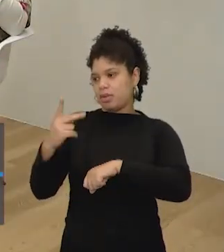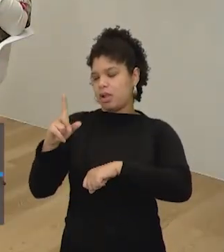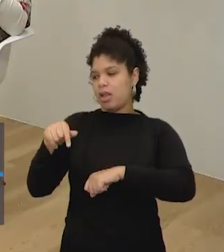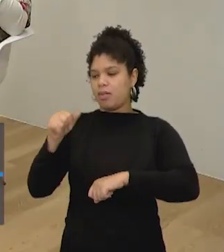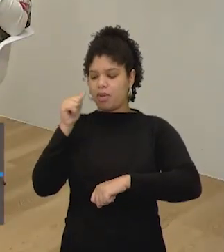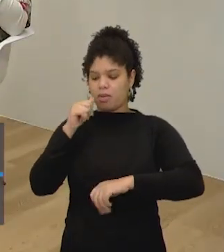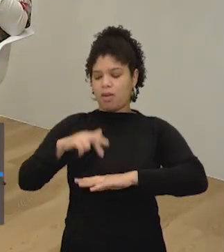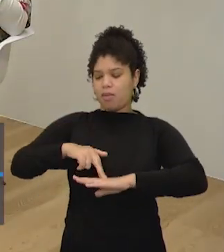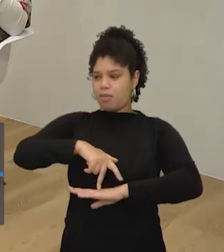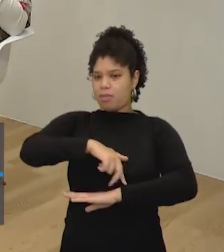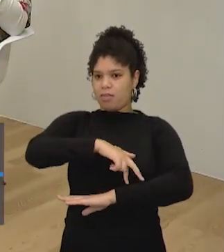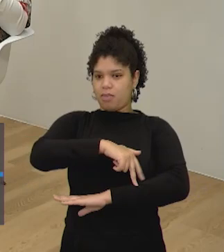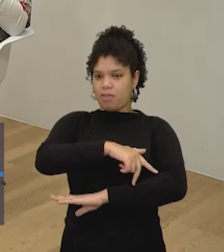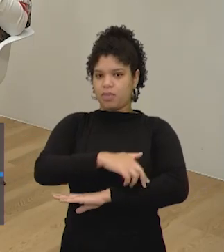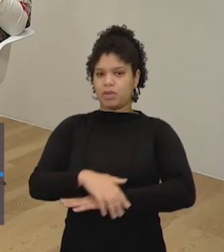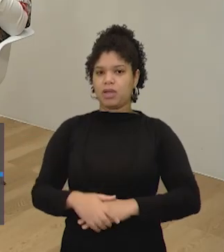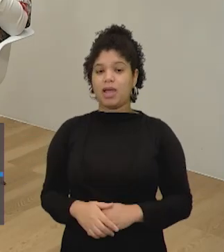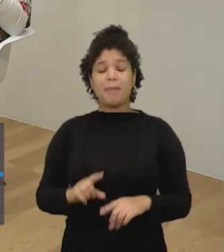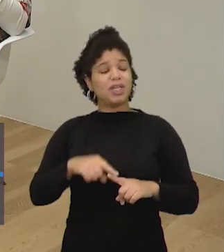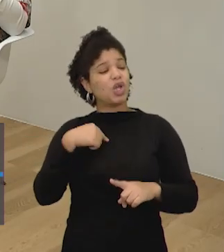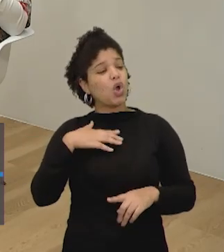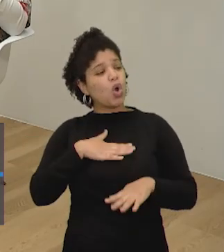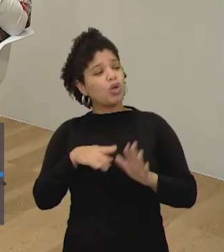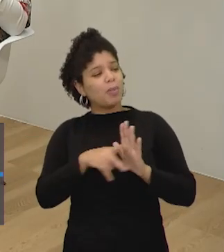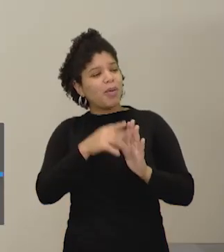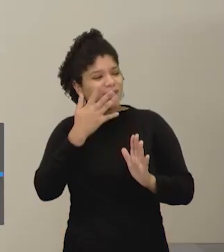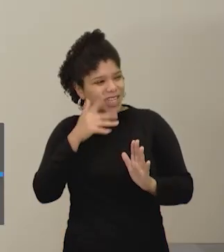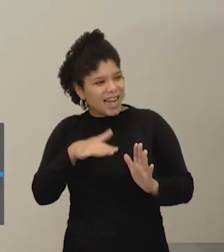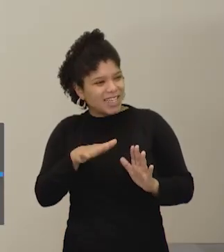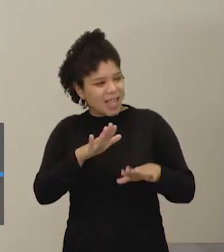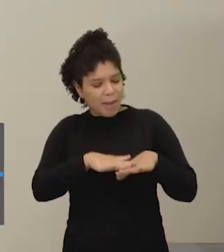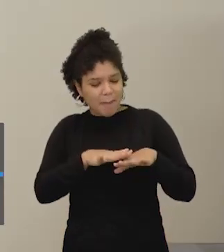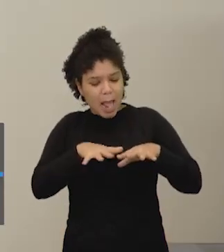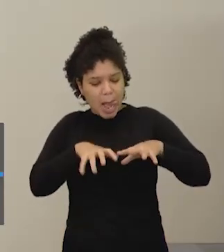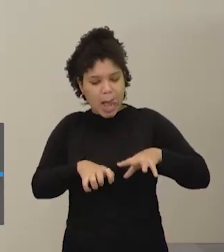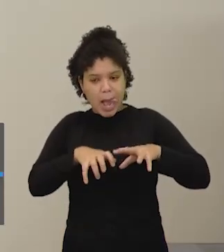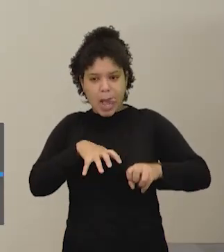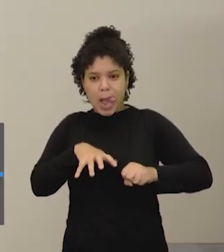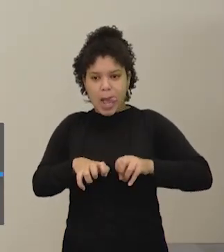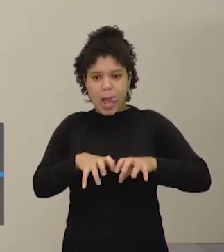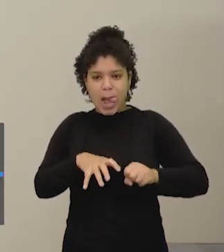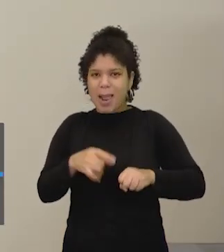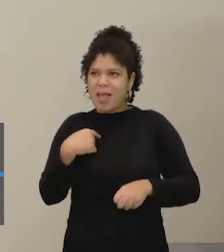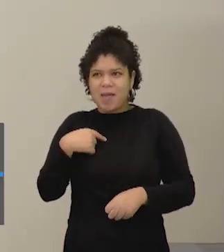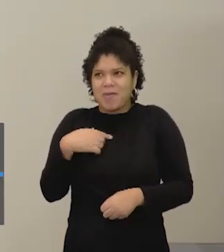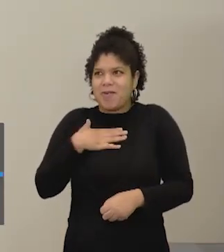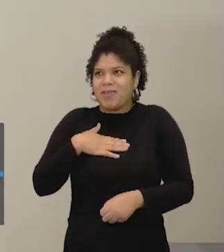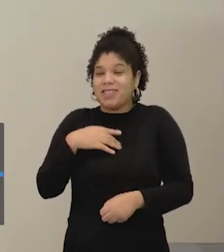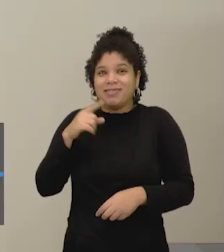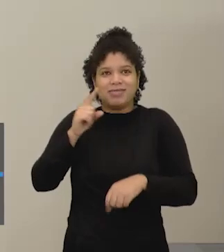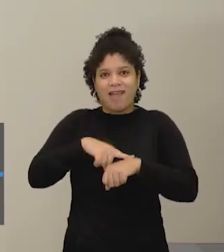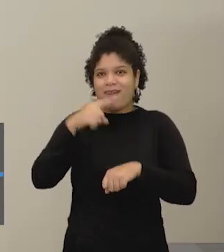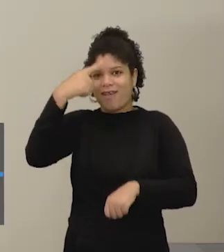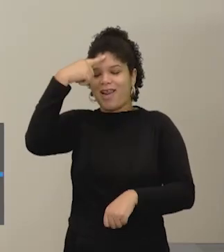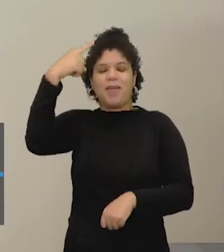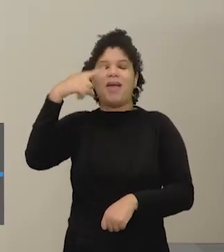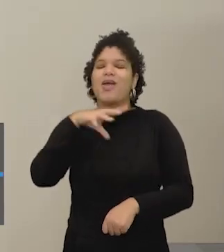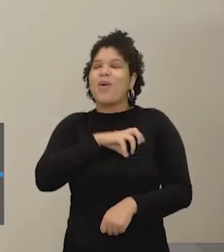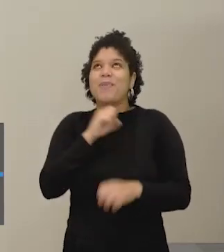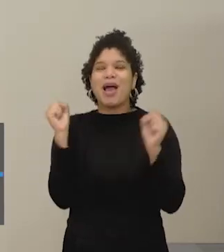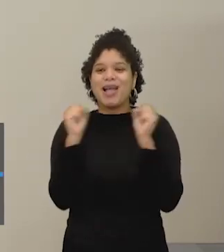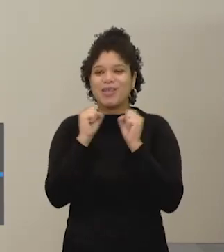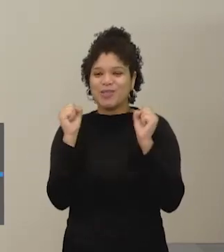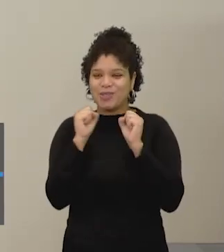massinha. Massinha de criança. Sempre falar, modelagem, massinha. Eu adoro, né? Massinha. Eu adoro massinha de modelar,